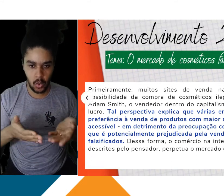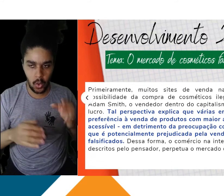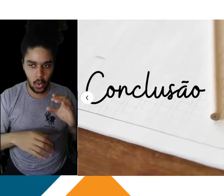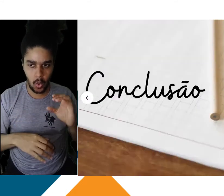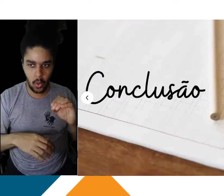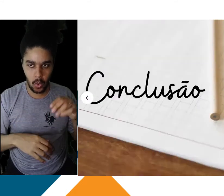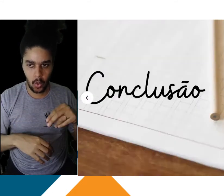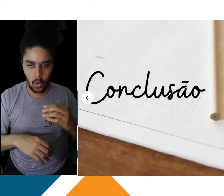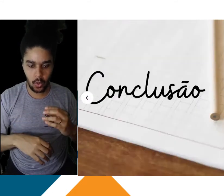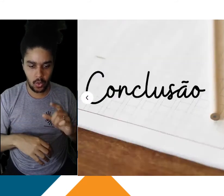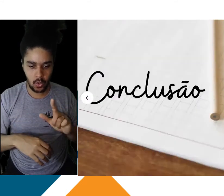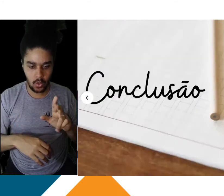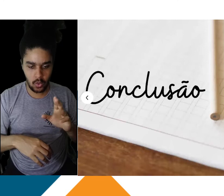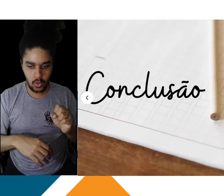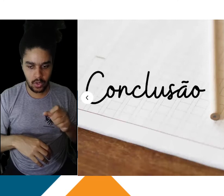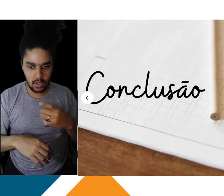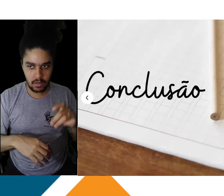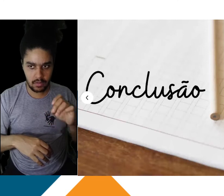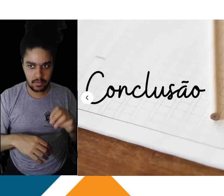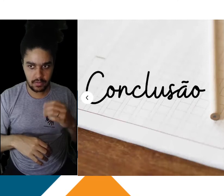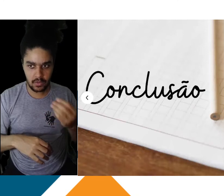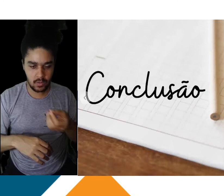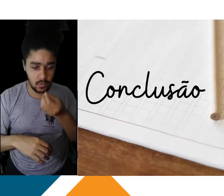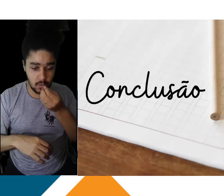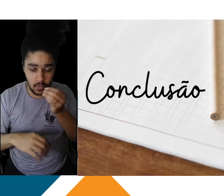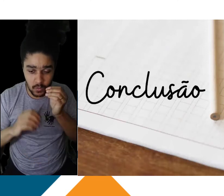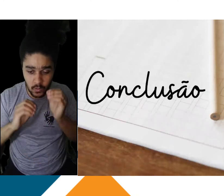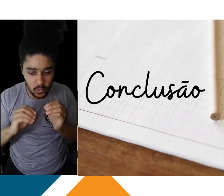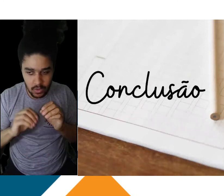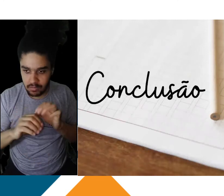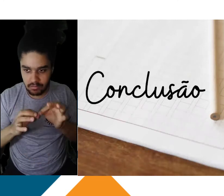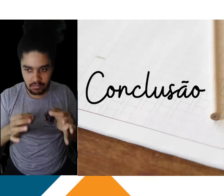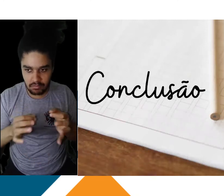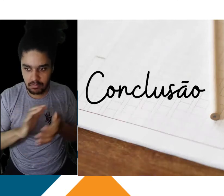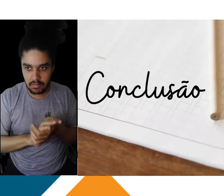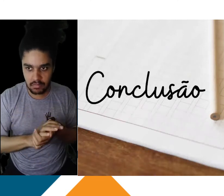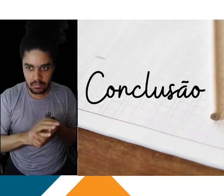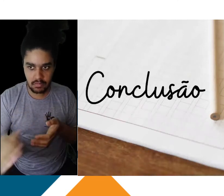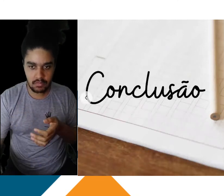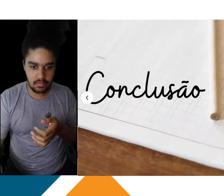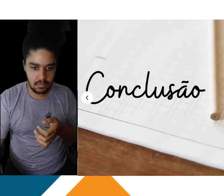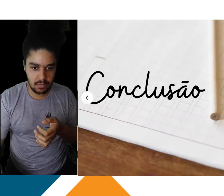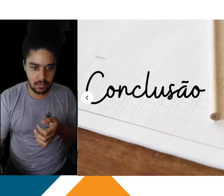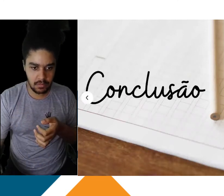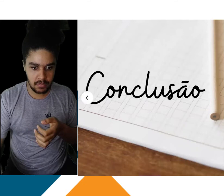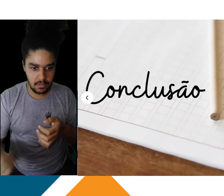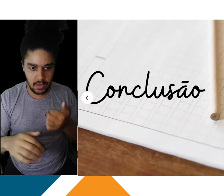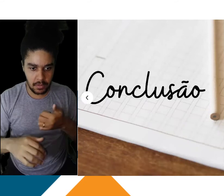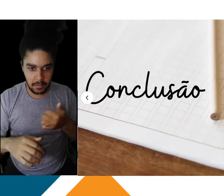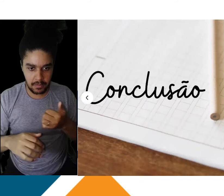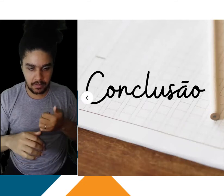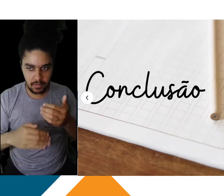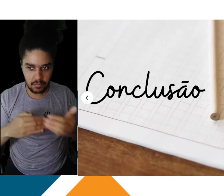rápido. Vamos agora para a nossa querida conclusão, nosso momento de dar tchau do nosso texto. E o